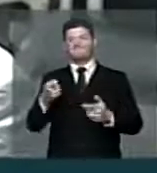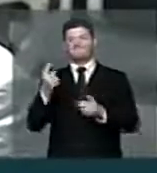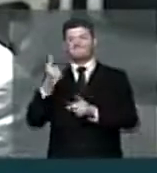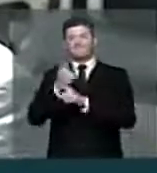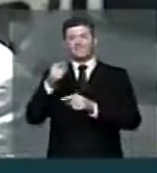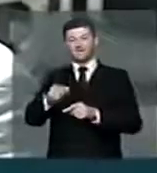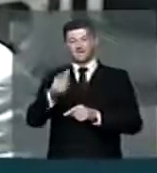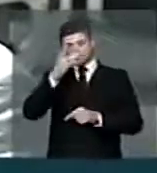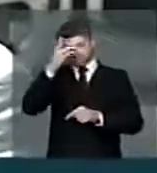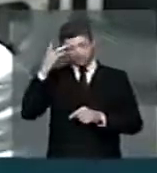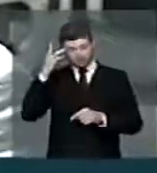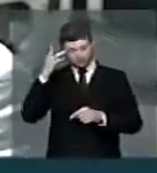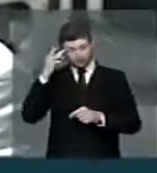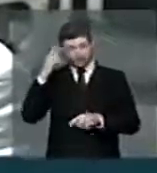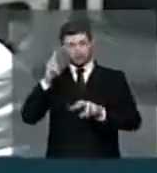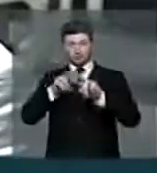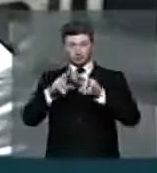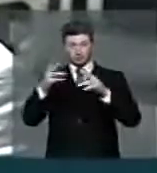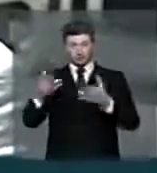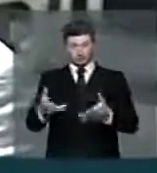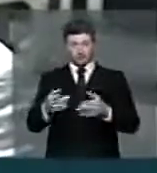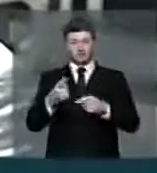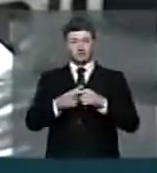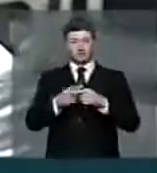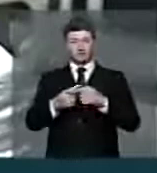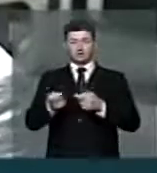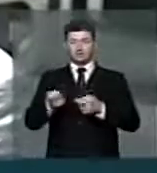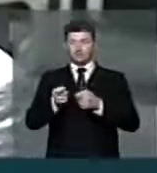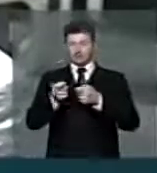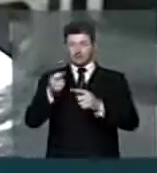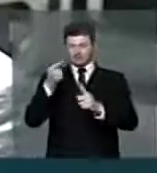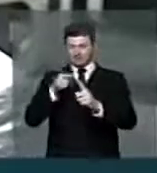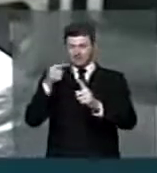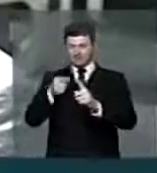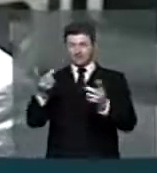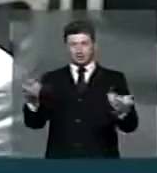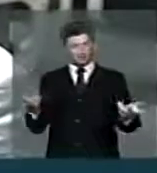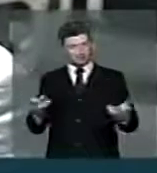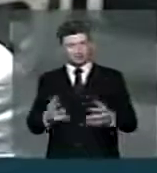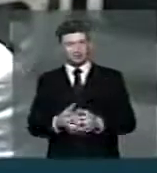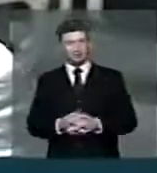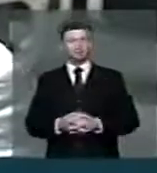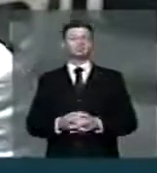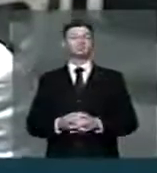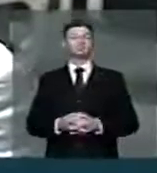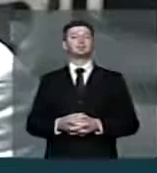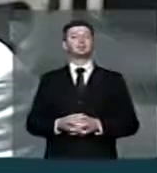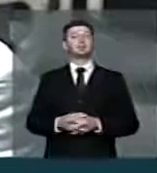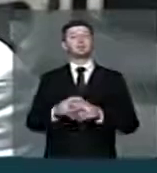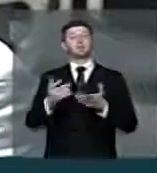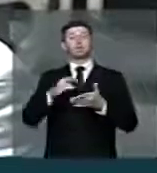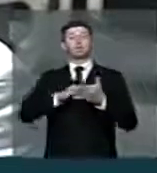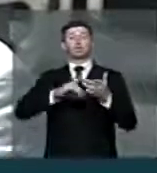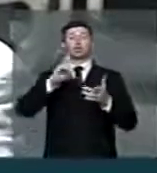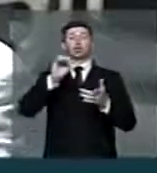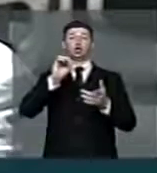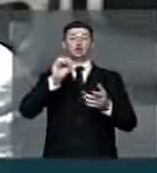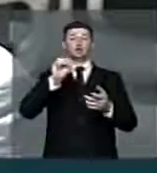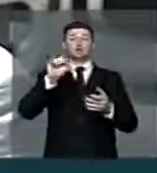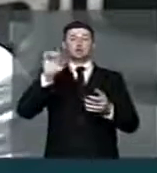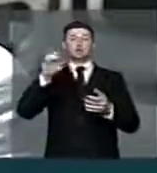esses rapazes foram detidos, porque estavam fazendo essa chantagem, essa barganha, e o dossiê